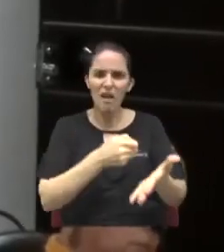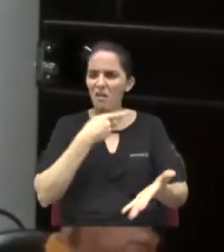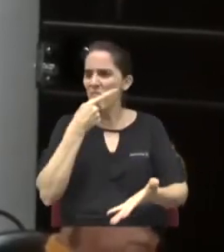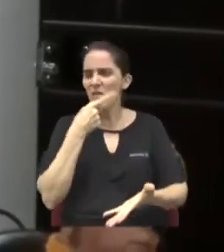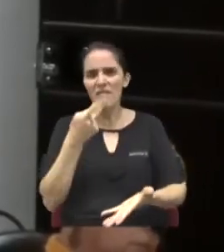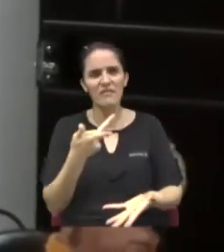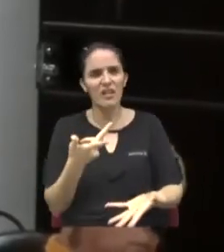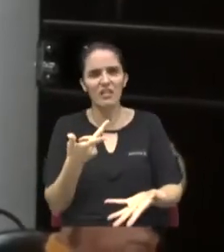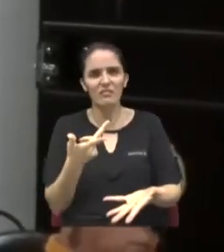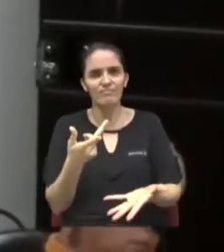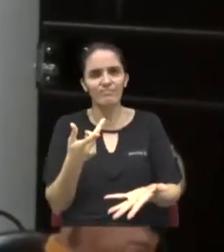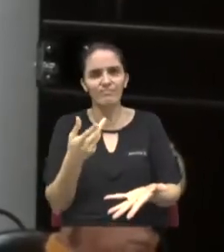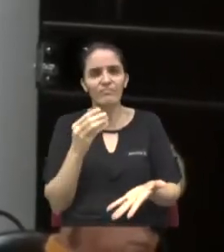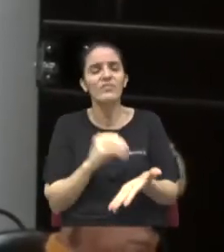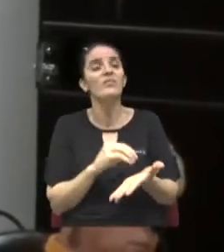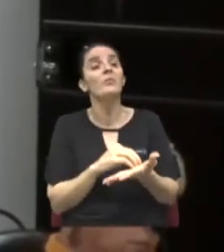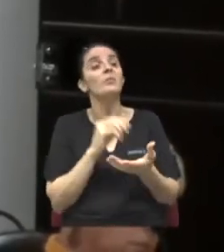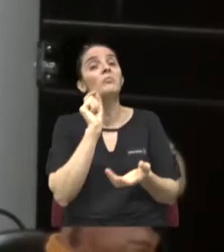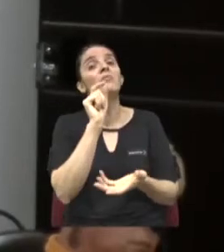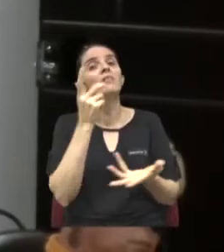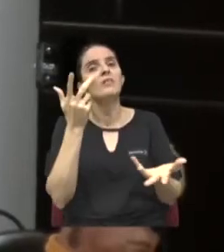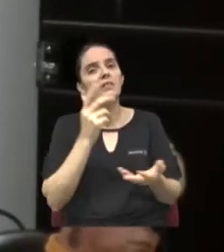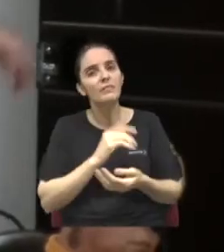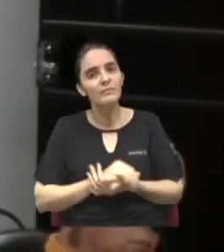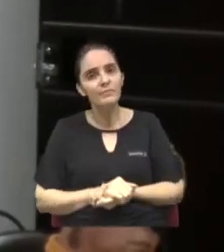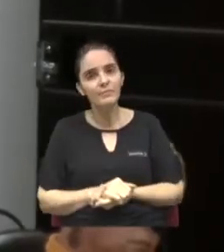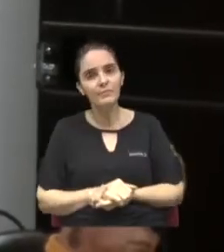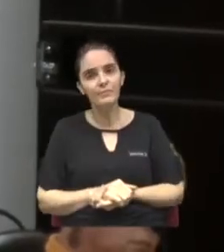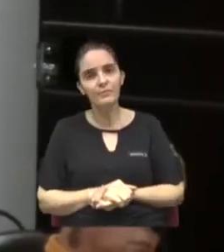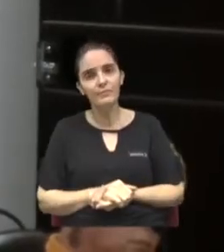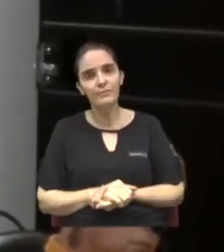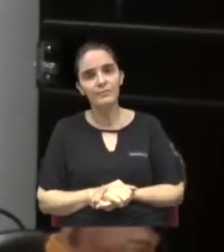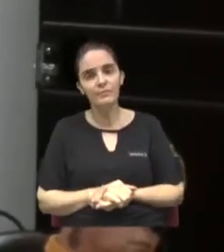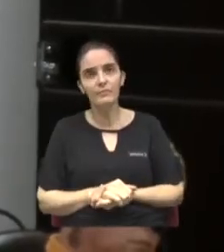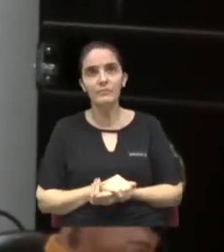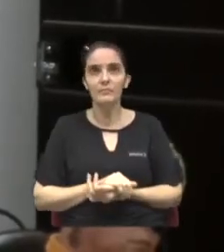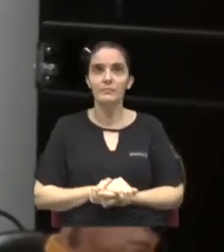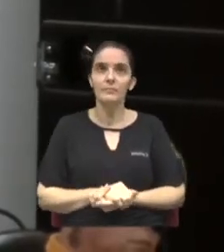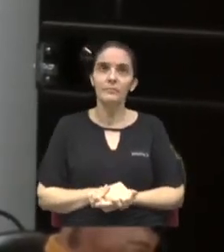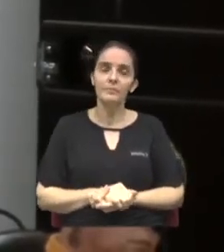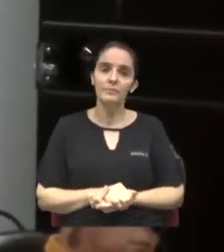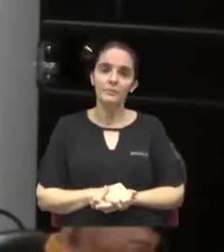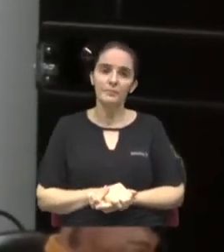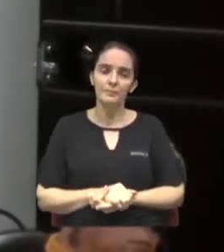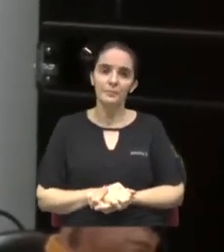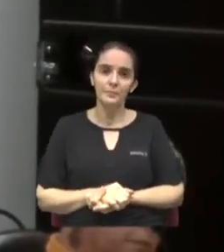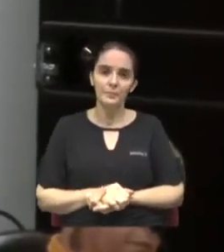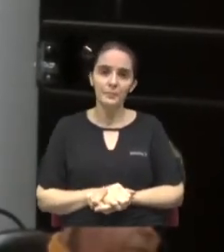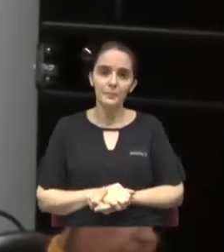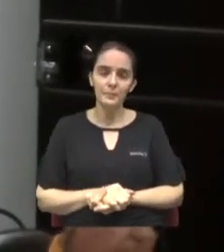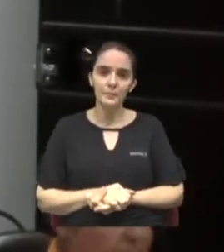o que falta. Não é isso? Para poder... Pode ir.